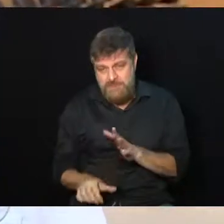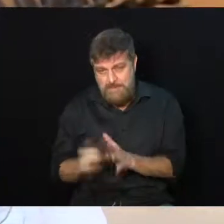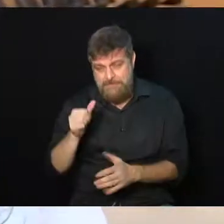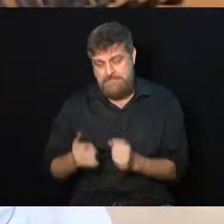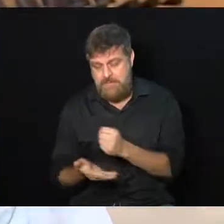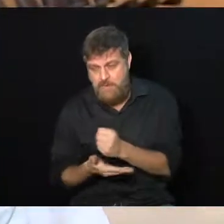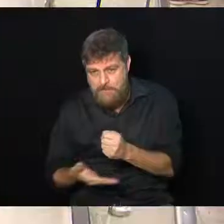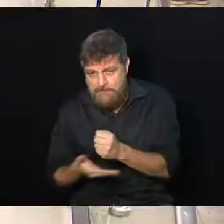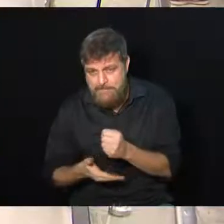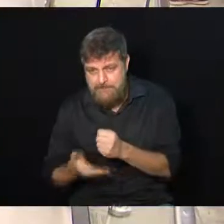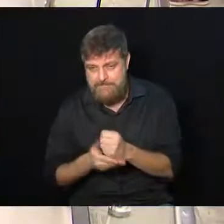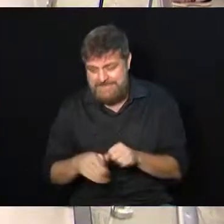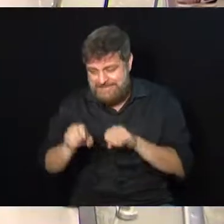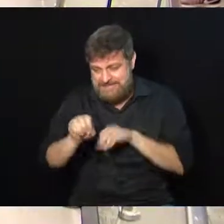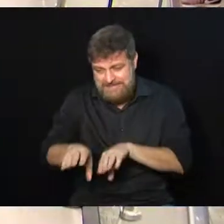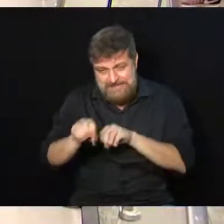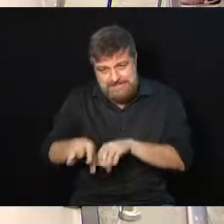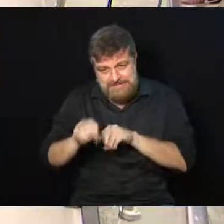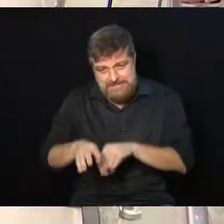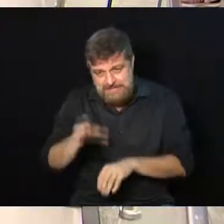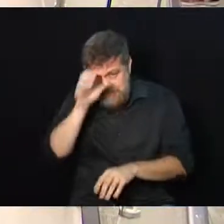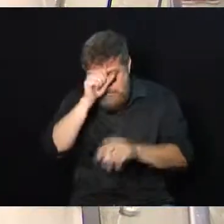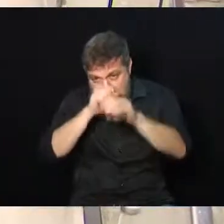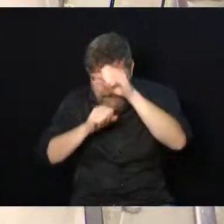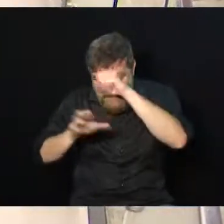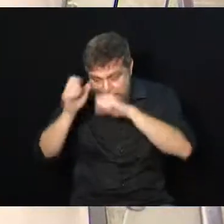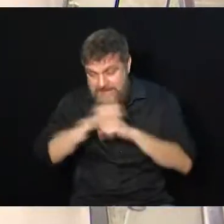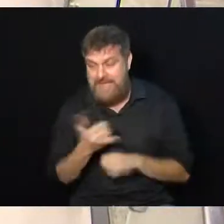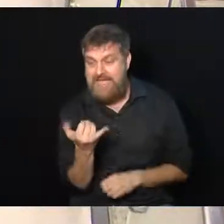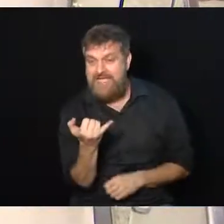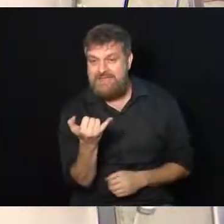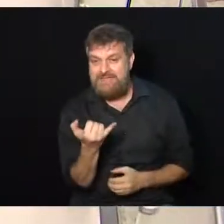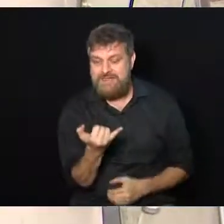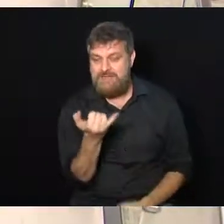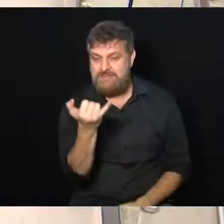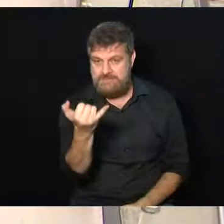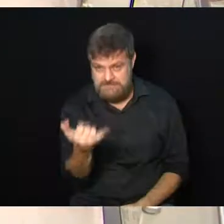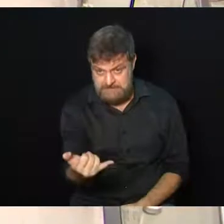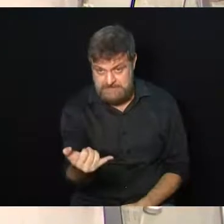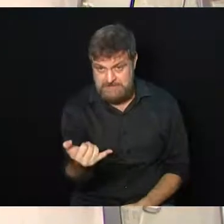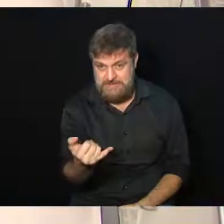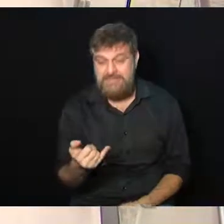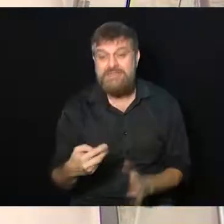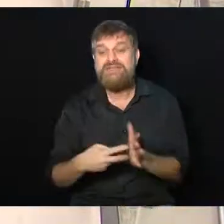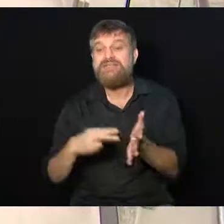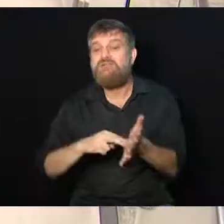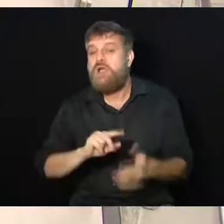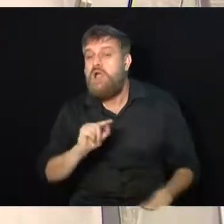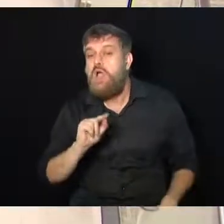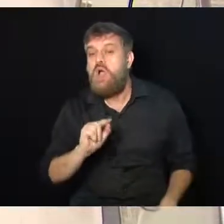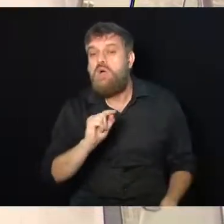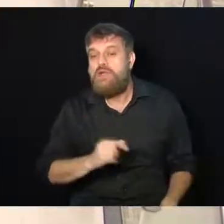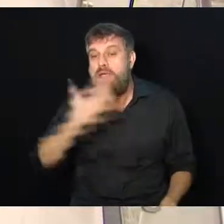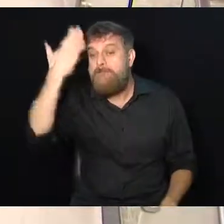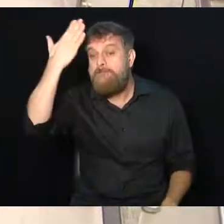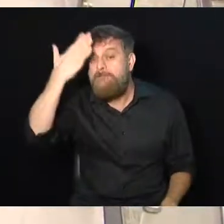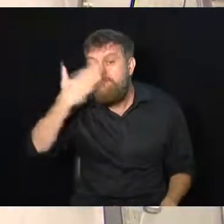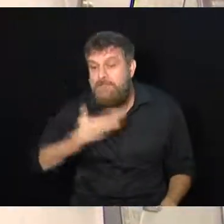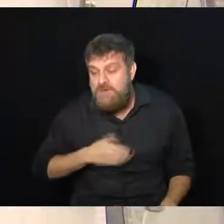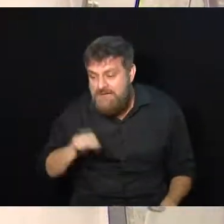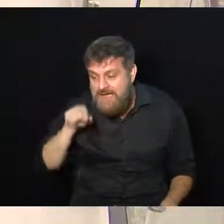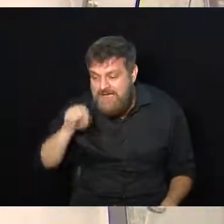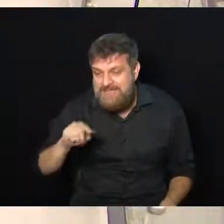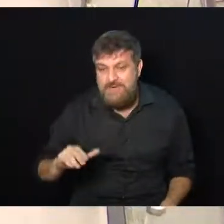um processo de educação cidadã e ao entregar essa caneta, simbolicamente é uma demonstração de que eles